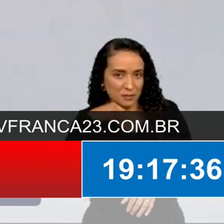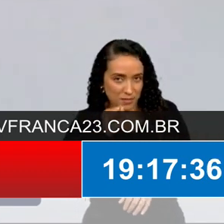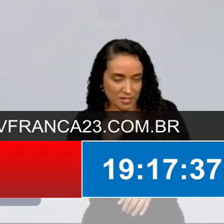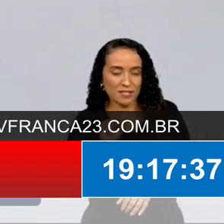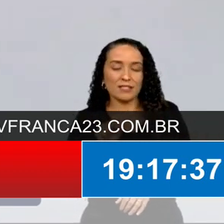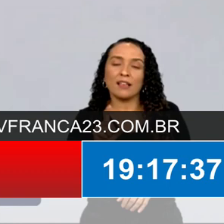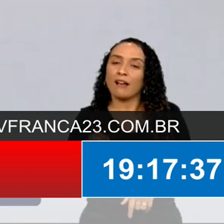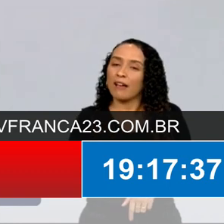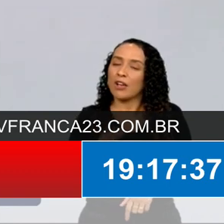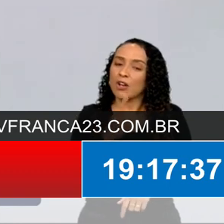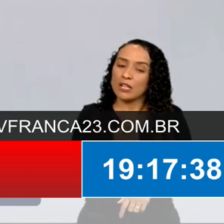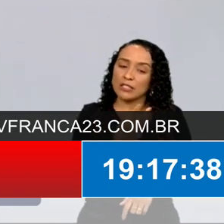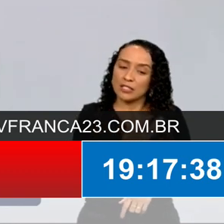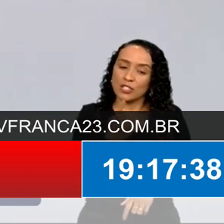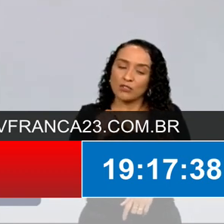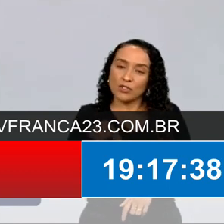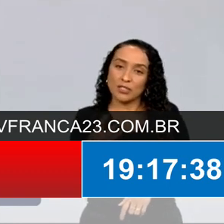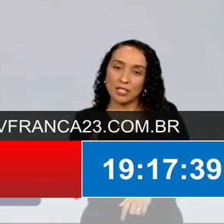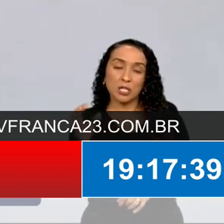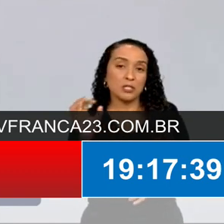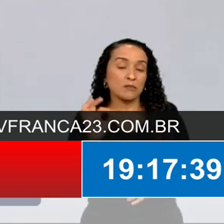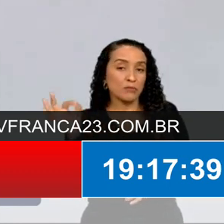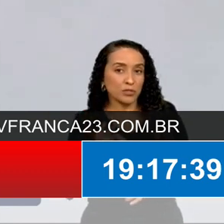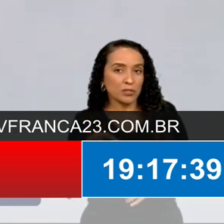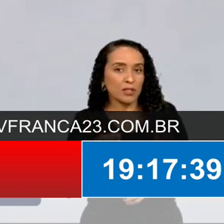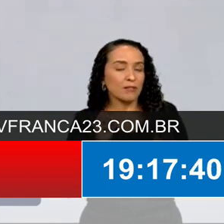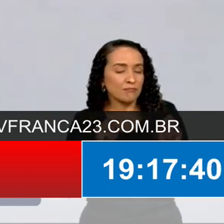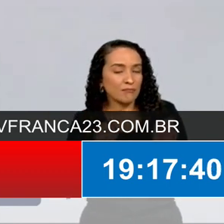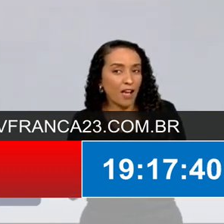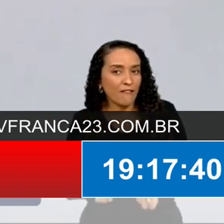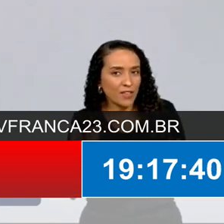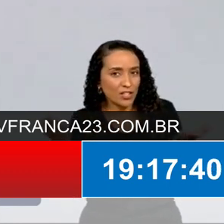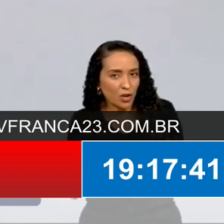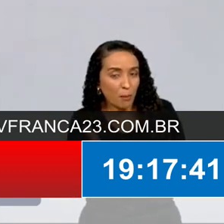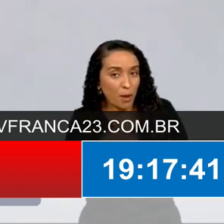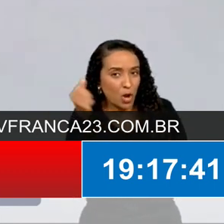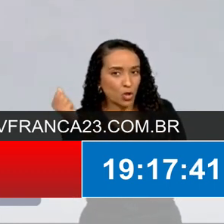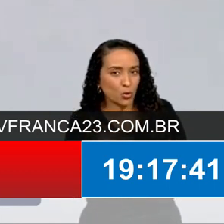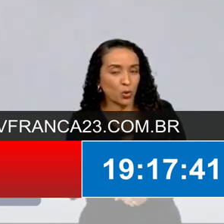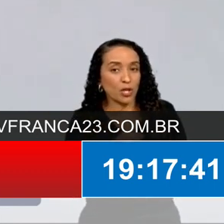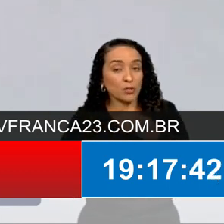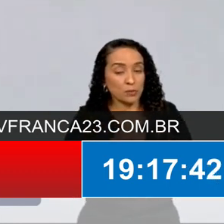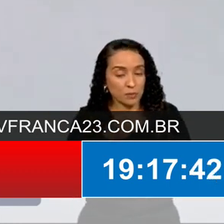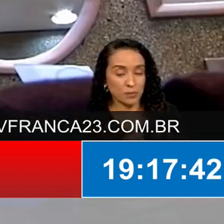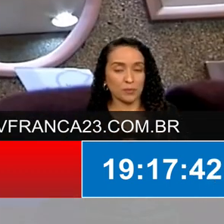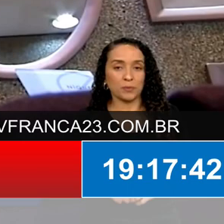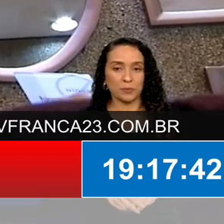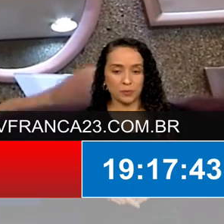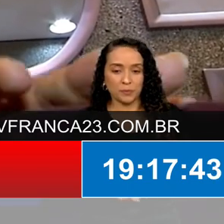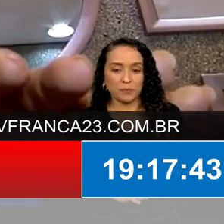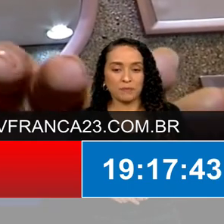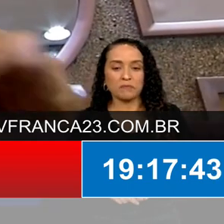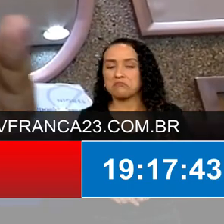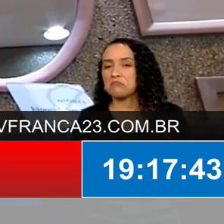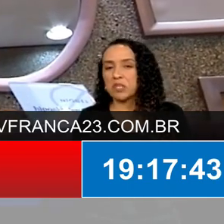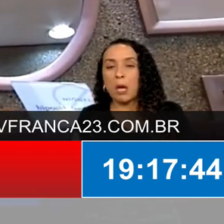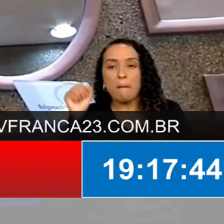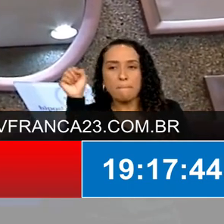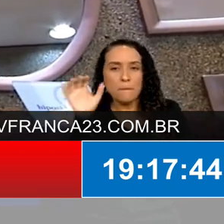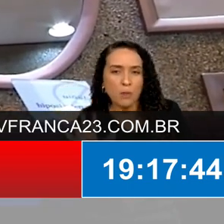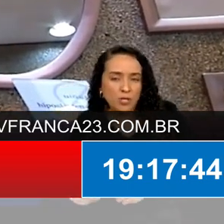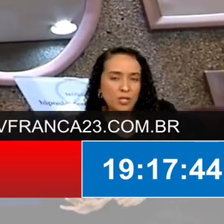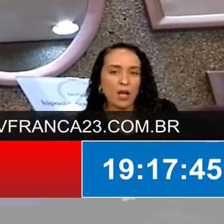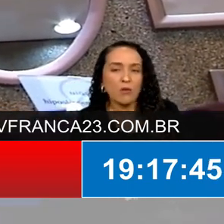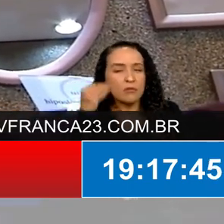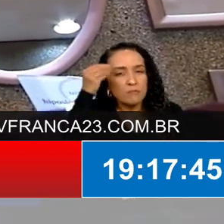Desses, 31,3% esperam que as vendas desse ano sejam melhores do que as vendas do ano passado. Sejam as promoções ou